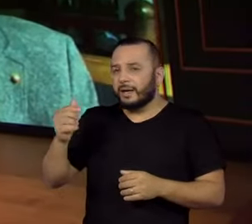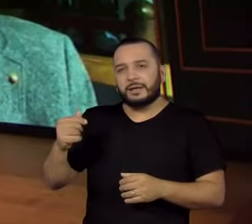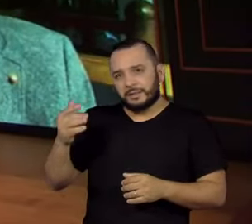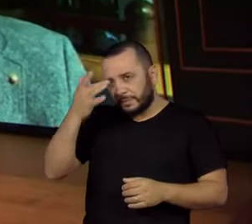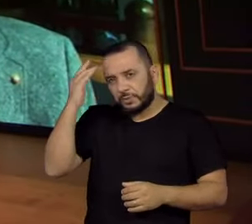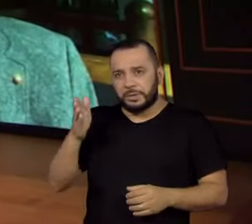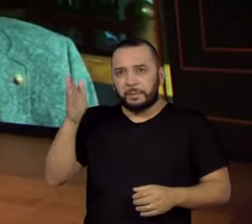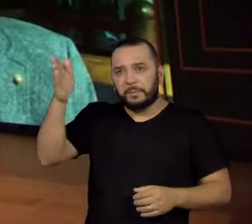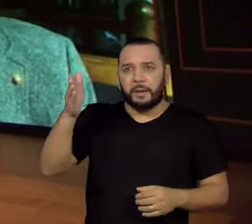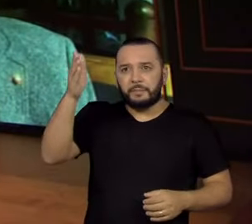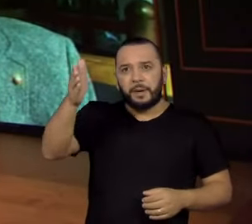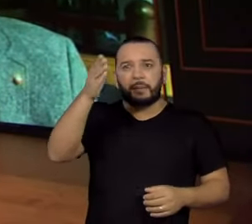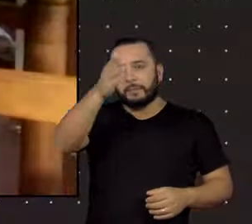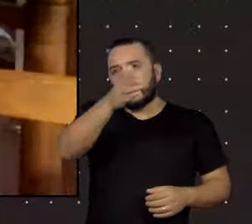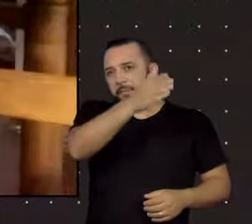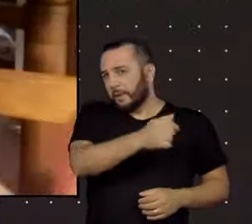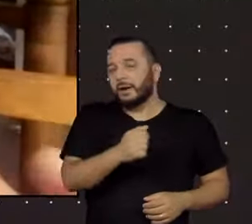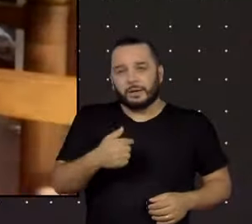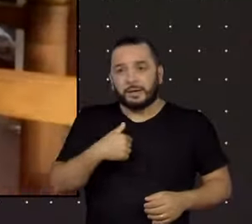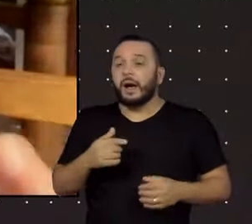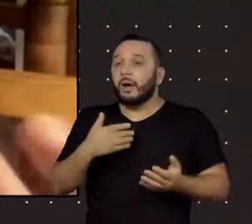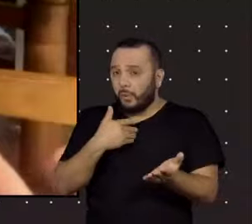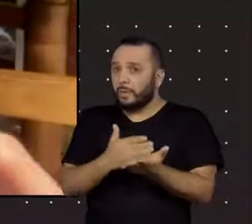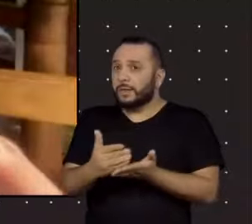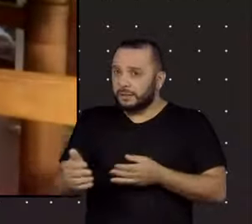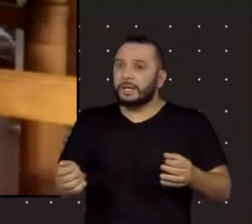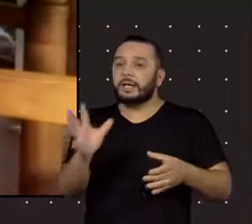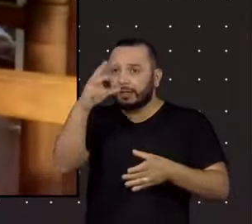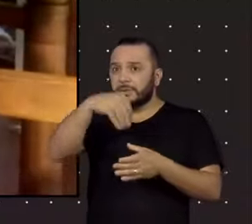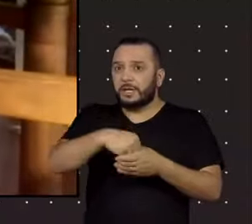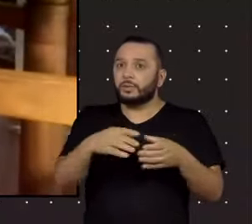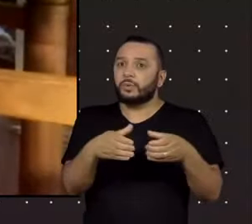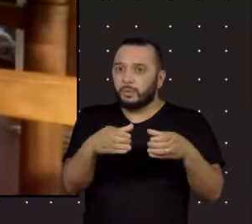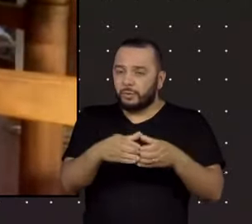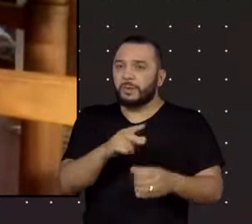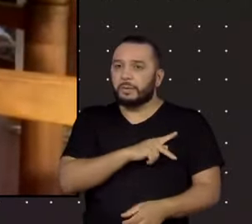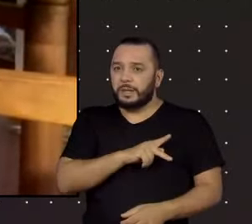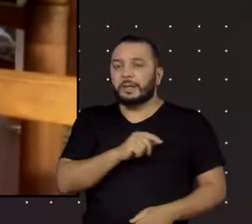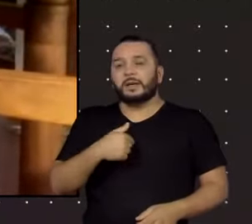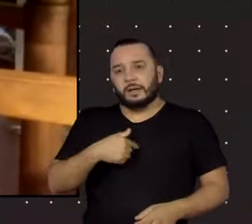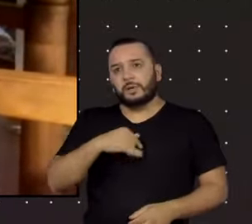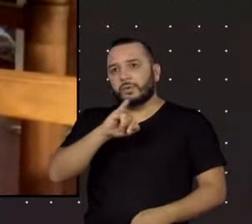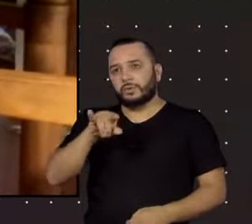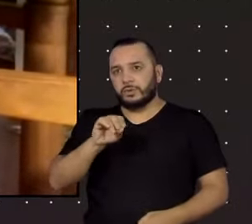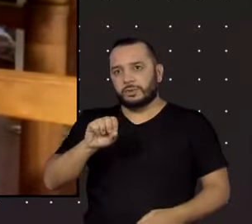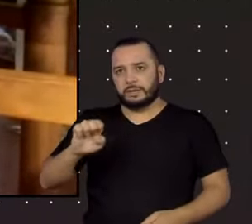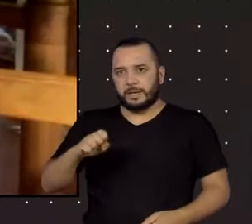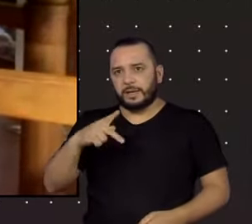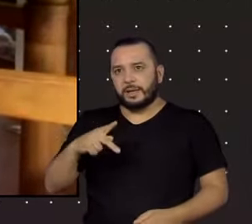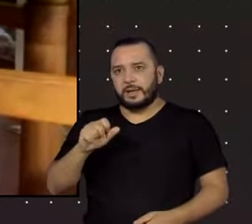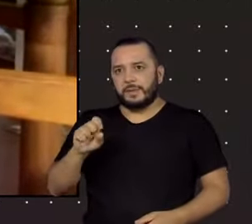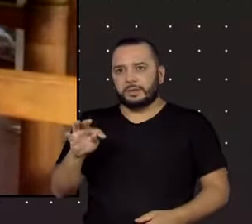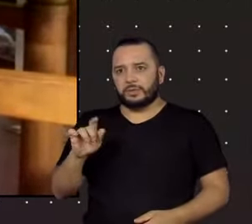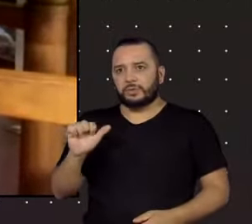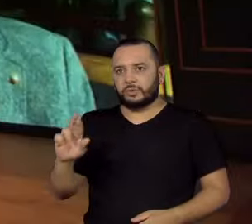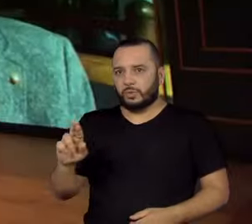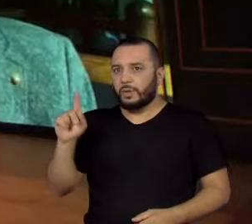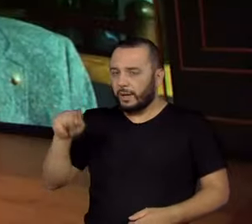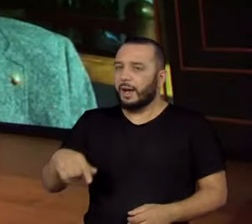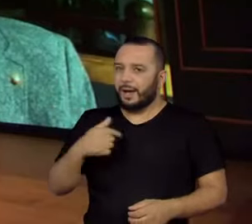lá para ajudar um pouco a sonoridade da orquestra. Aí eu comecei a tocar violino, eu e o José Pastore, que hoje é um grande especialista em